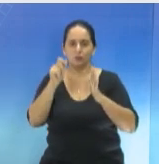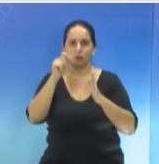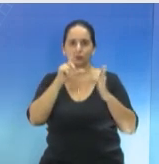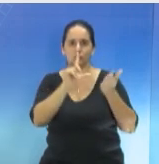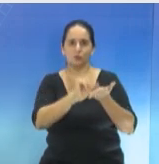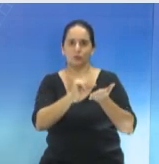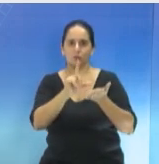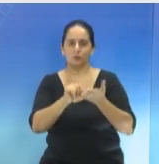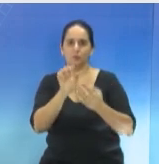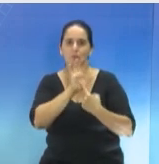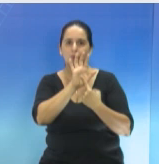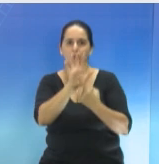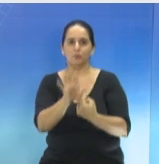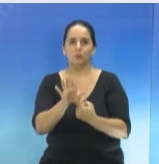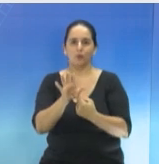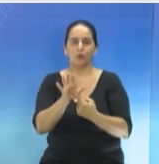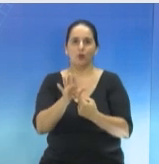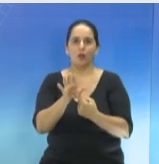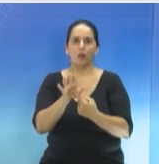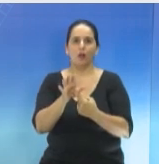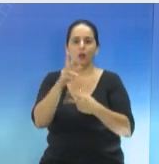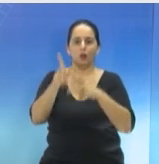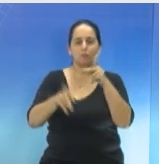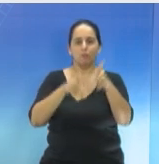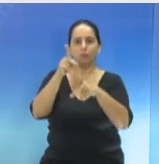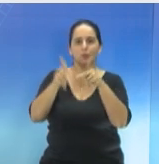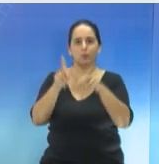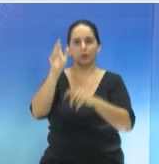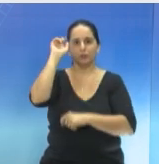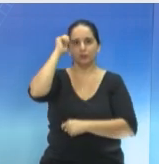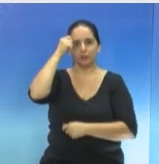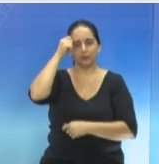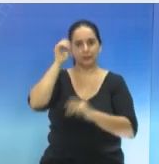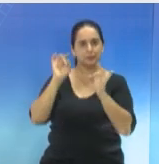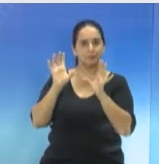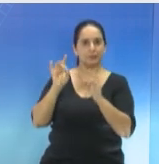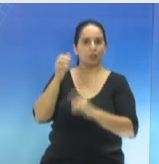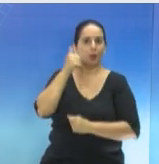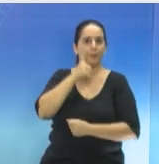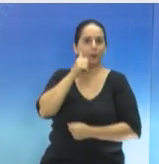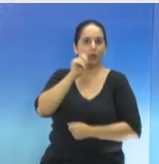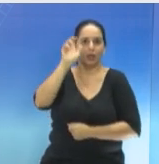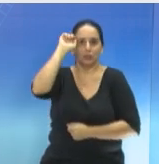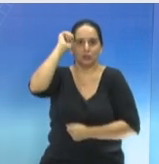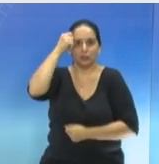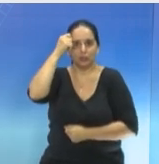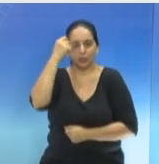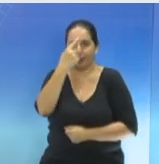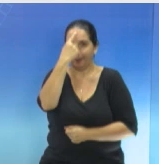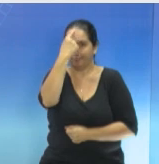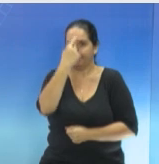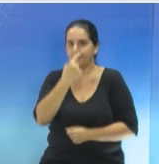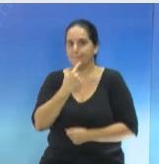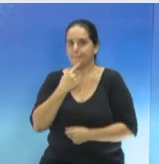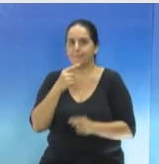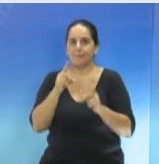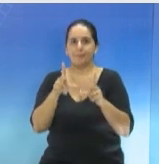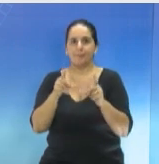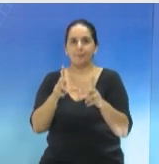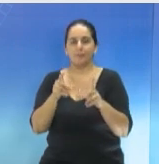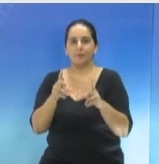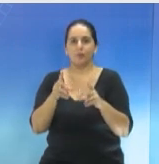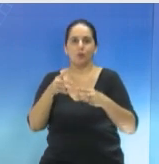discutir a representação da população negra, especialmente da mulher negra, em imagens de produtos de